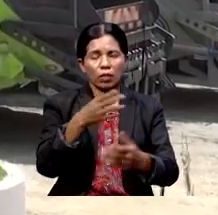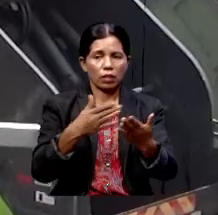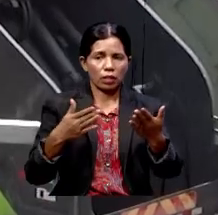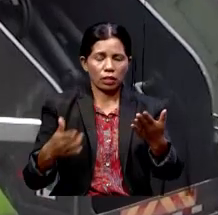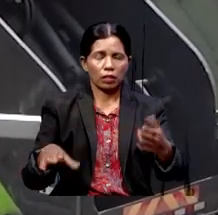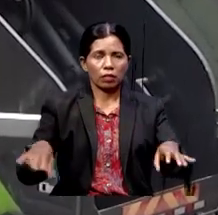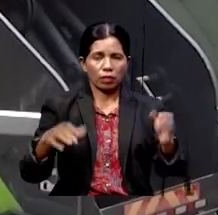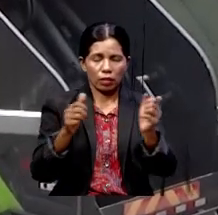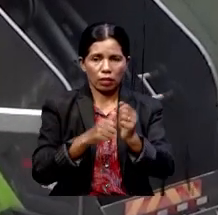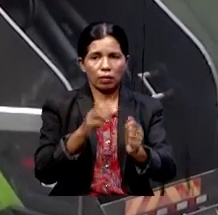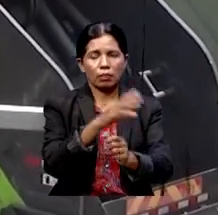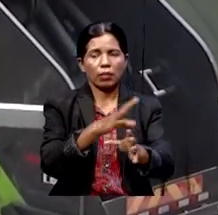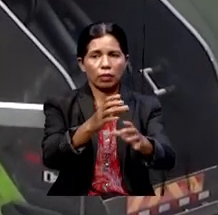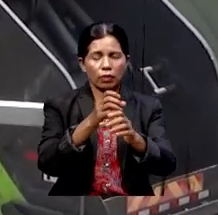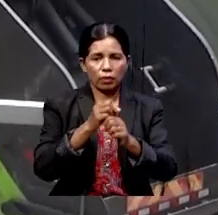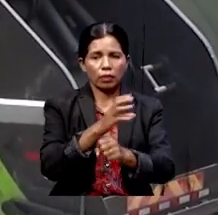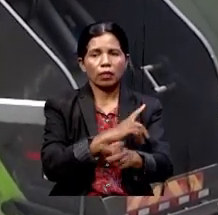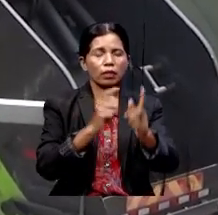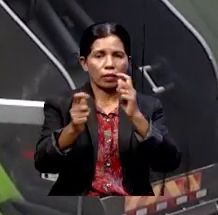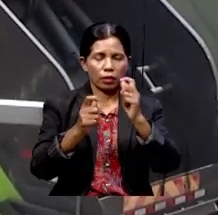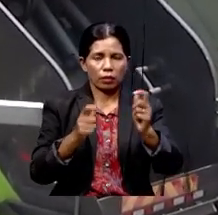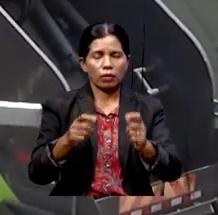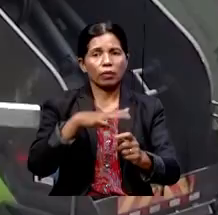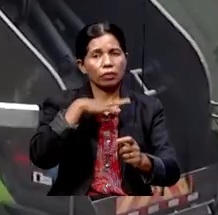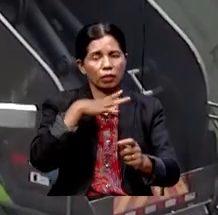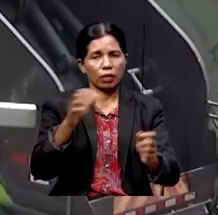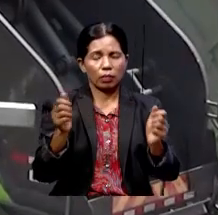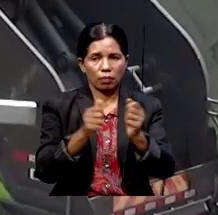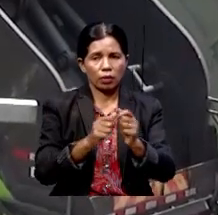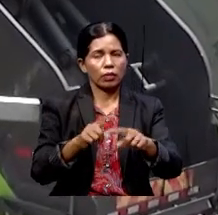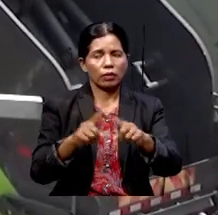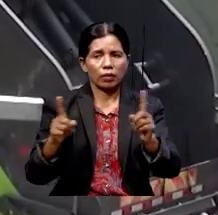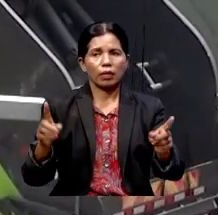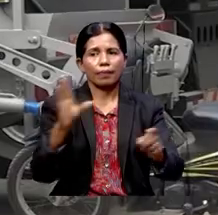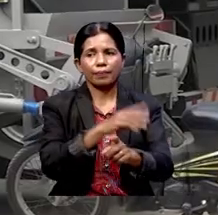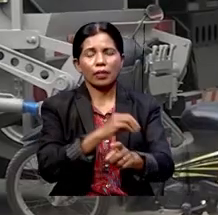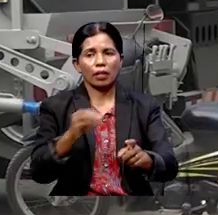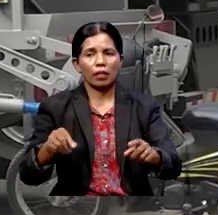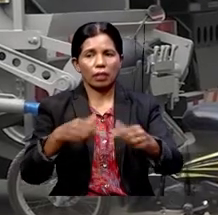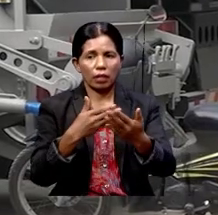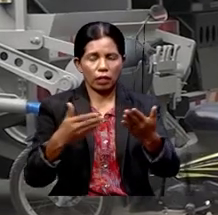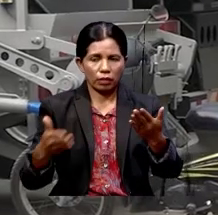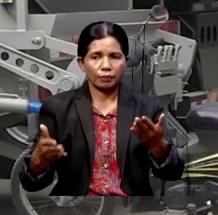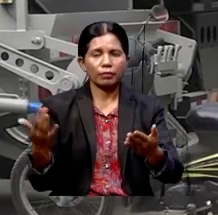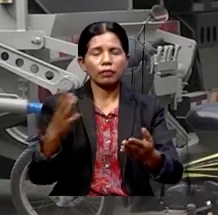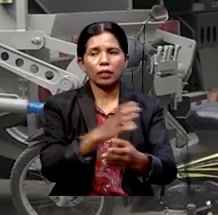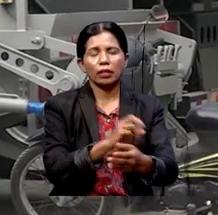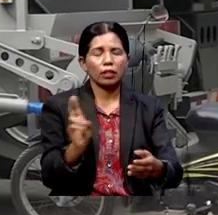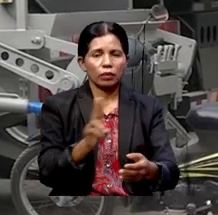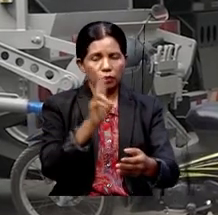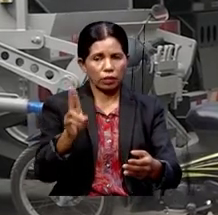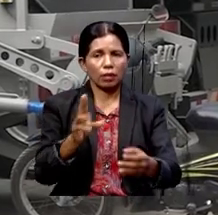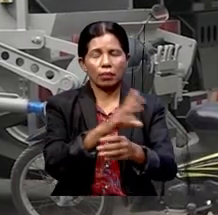equipamentos moderno ba coleção no transportação lixo ho medida waiwain no ne durante ne equipamento moderno balu utiliza